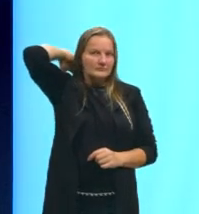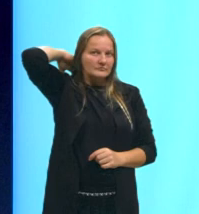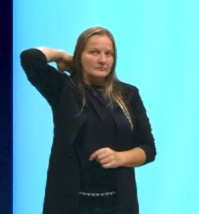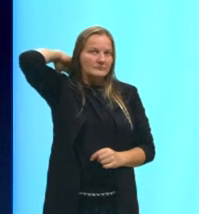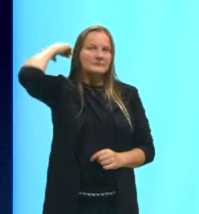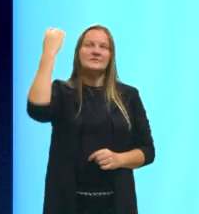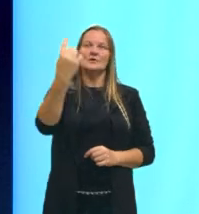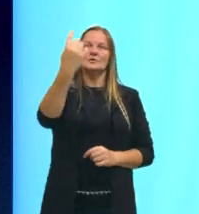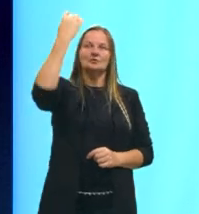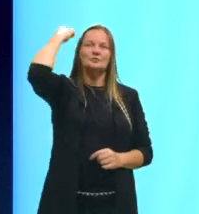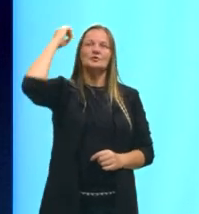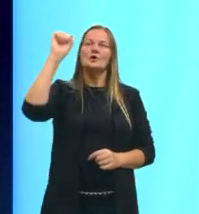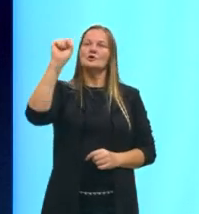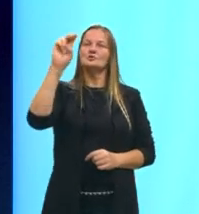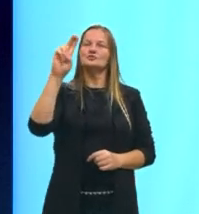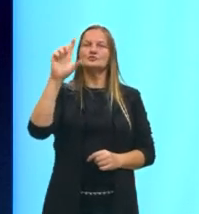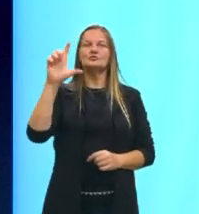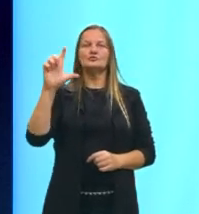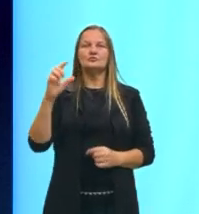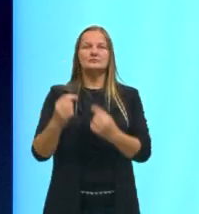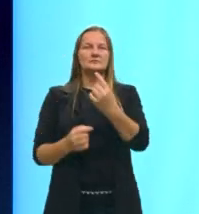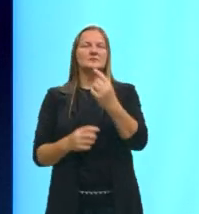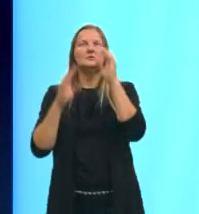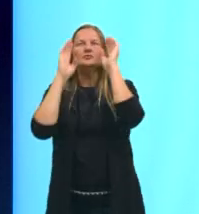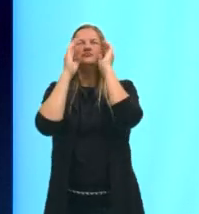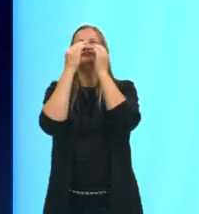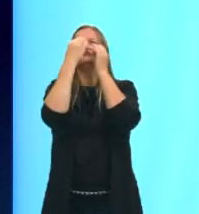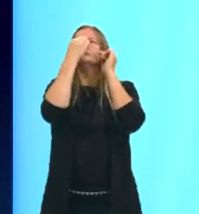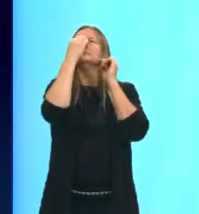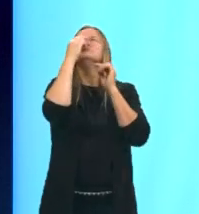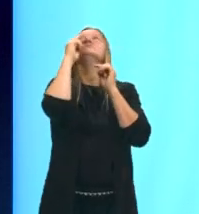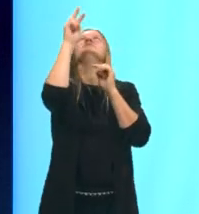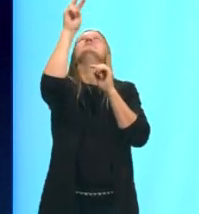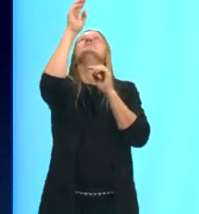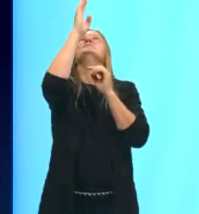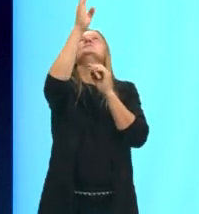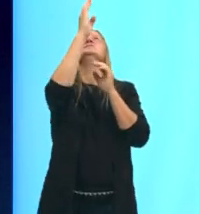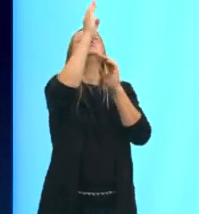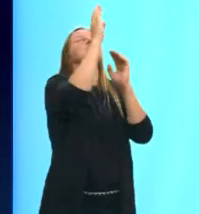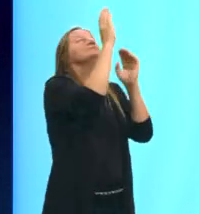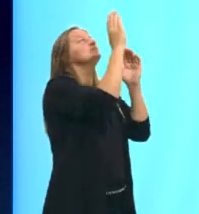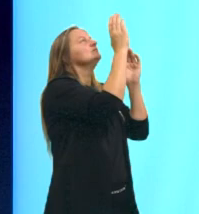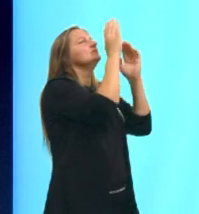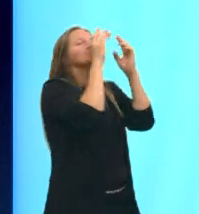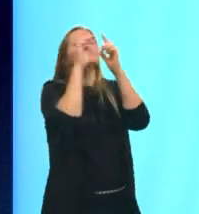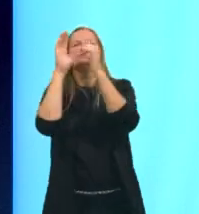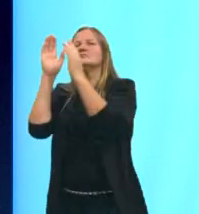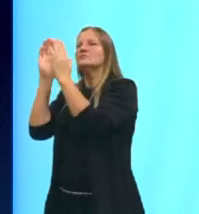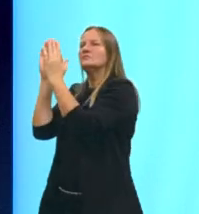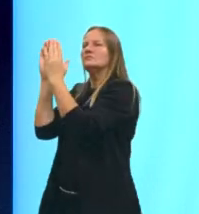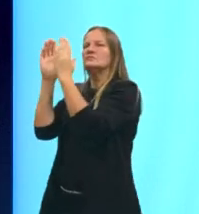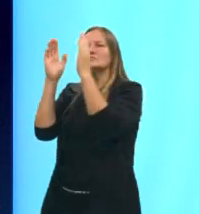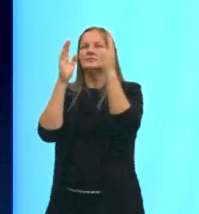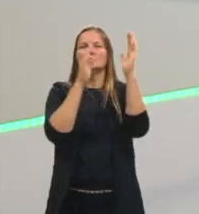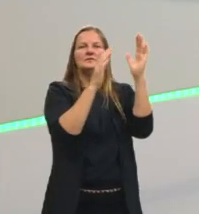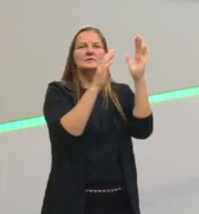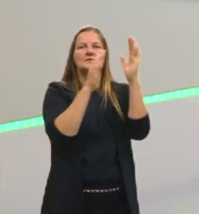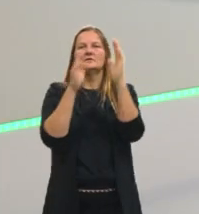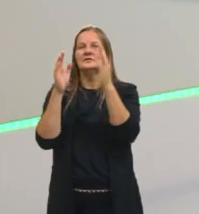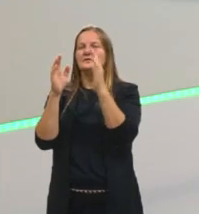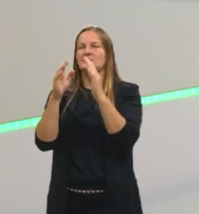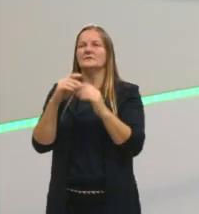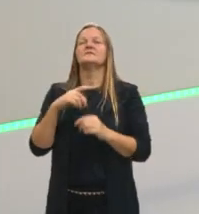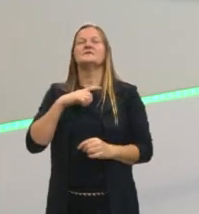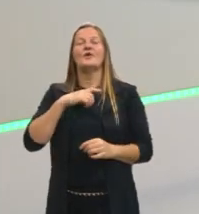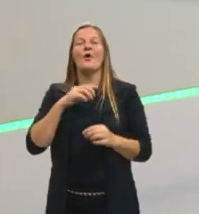exemplo tá aparecendo estaria para o sul e ele não era só virar aí 180 graus se ele precisa ir para o norte aquela coisa toda aqui a